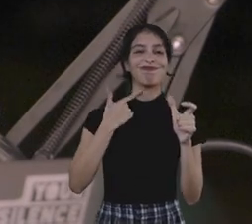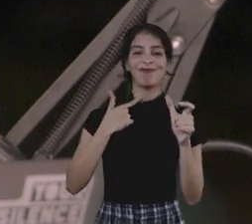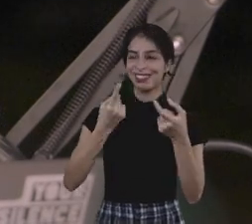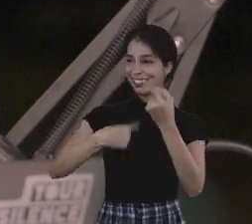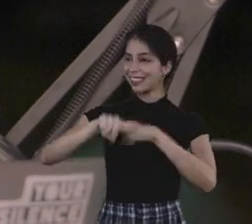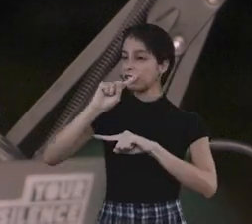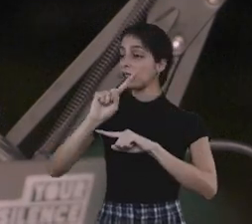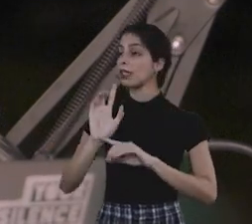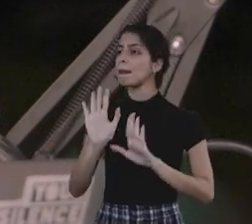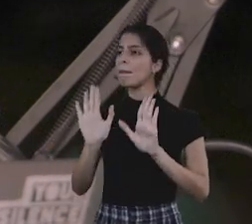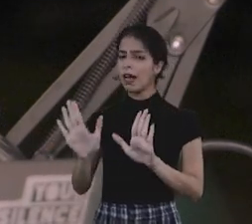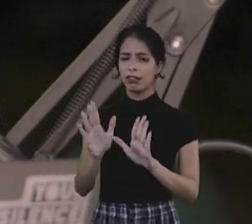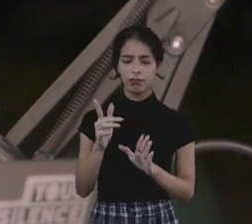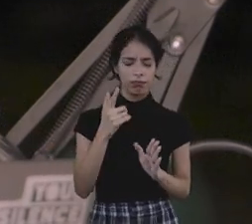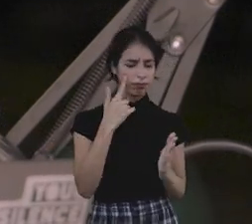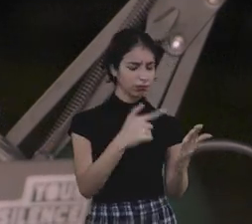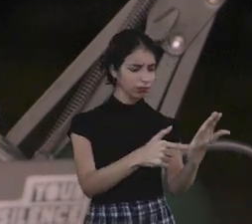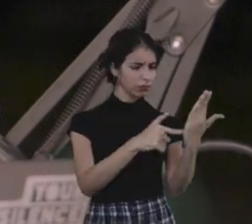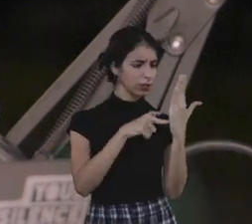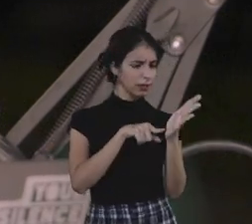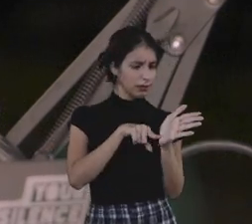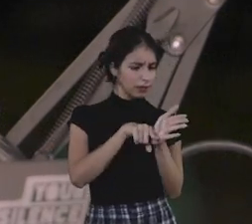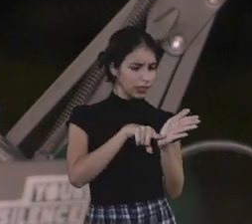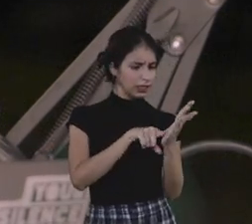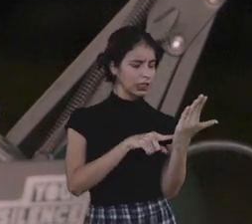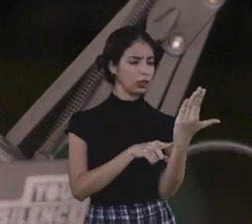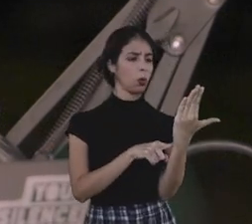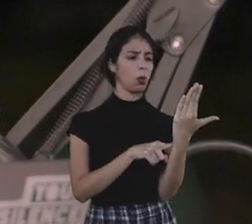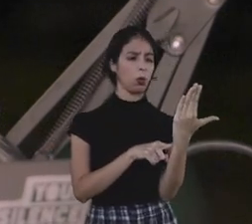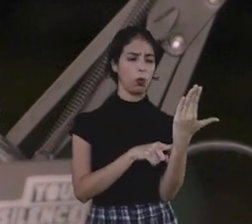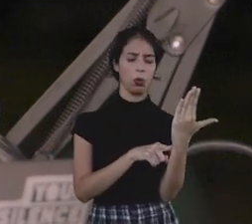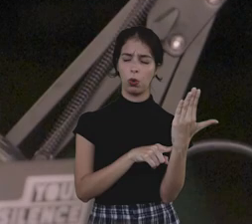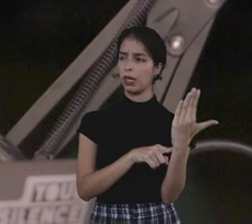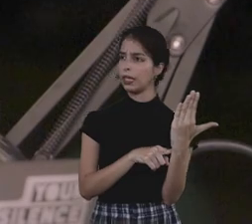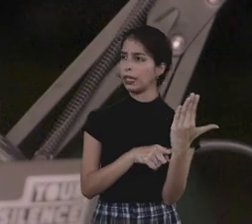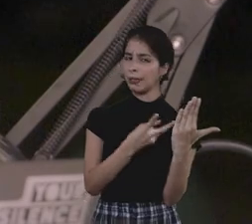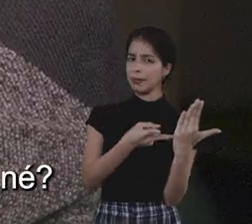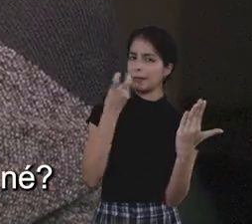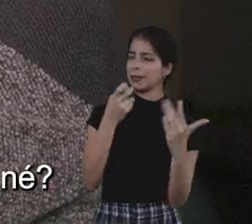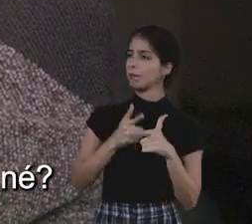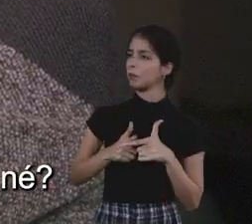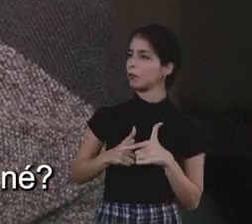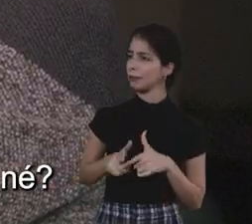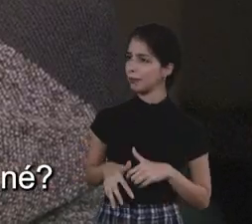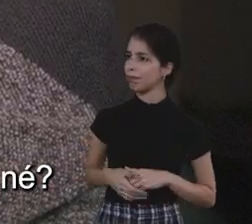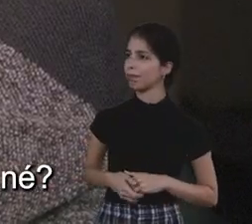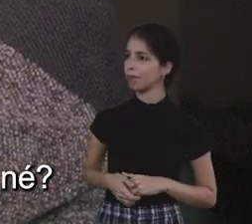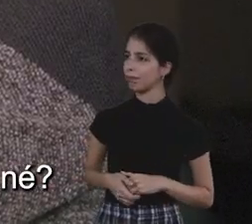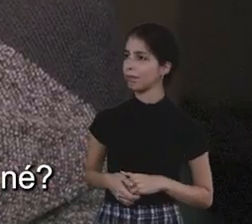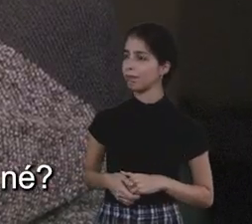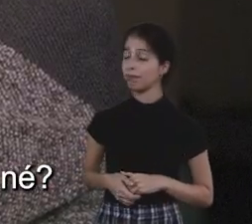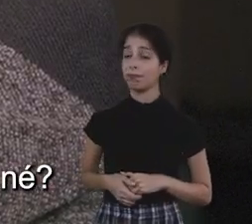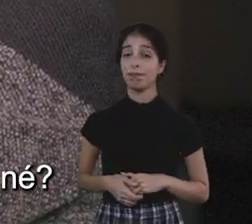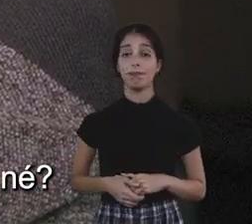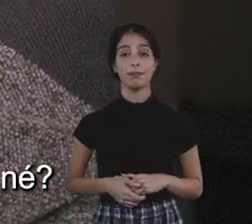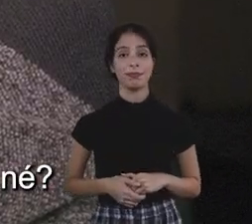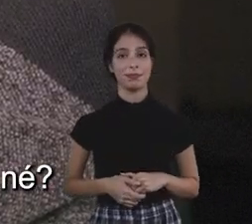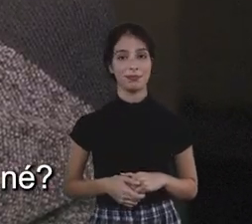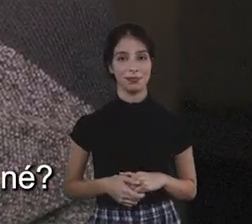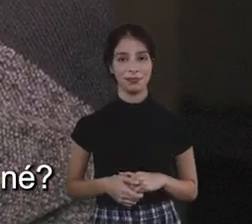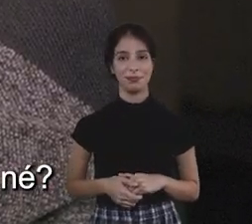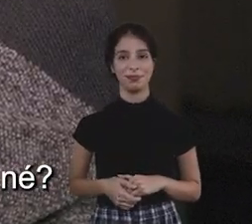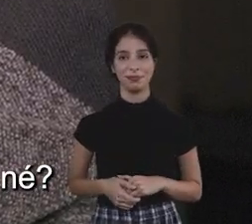mostram que nem tudo vai bem nesse sonho bom eh a gente tem